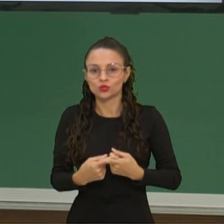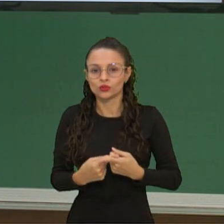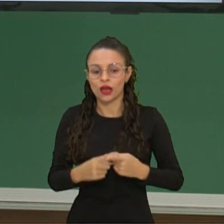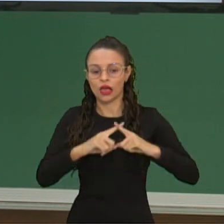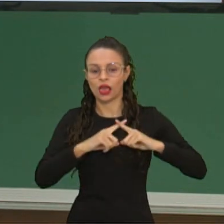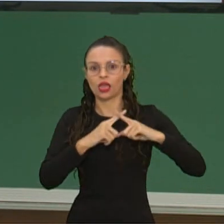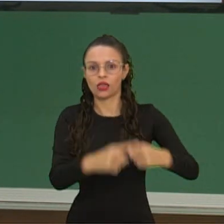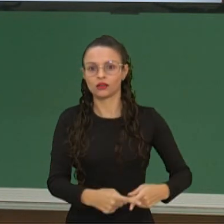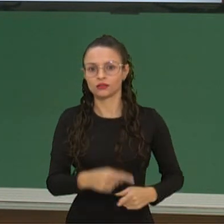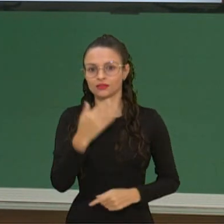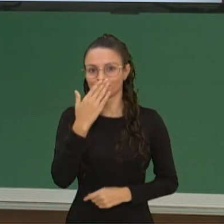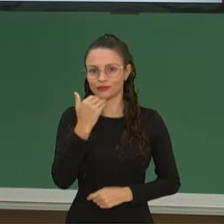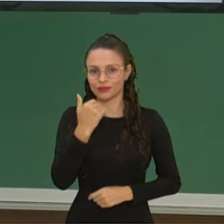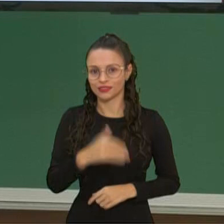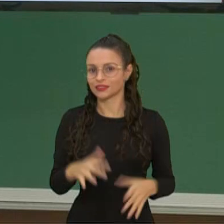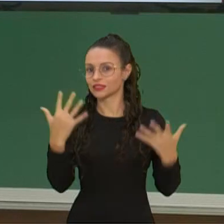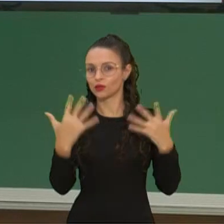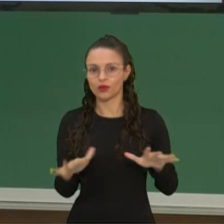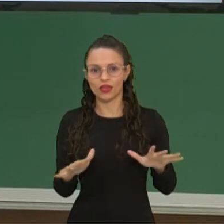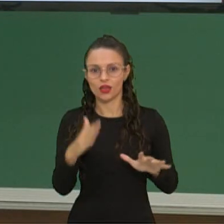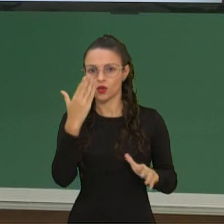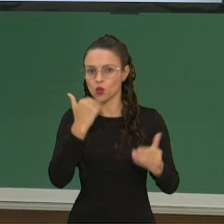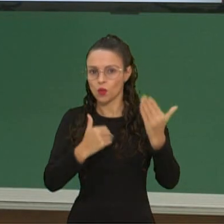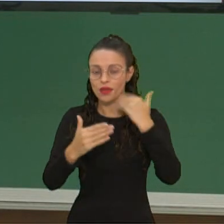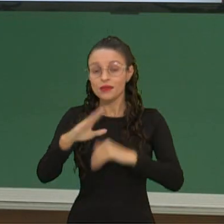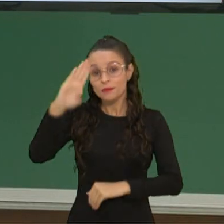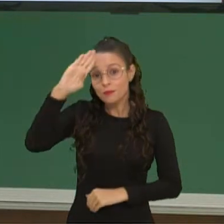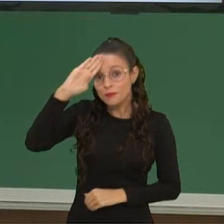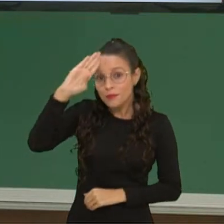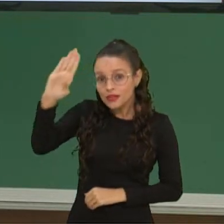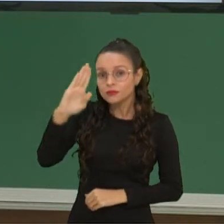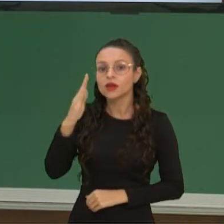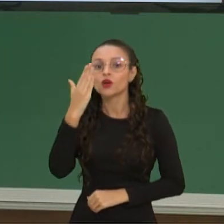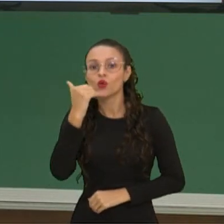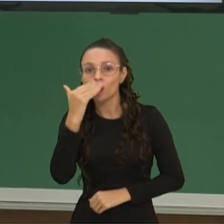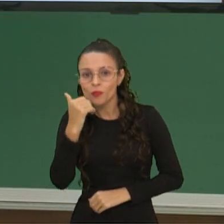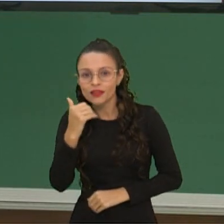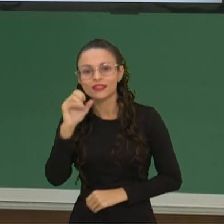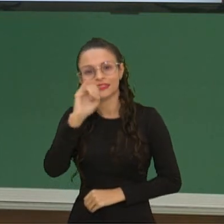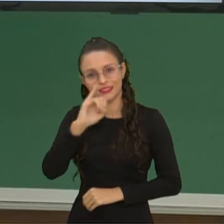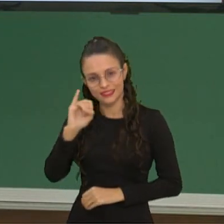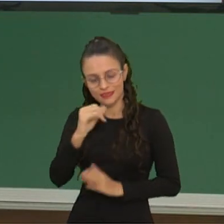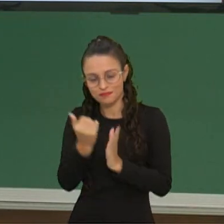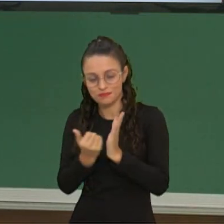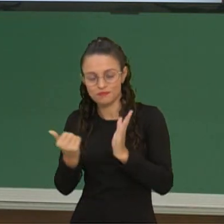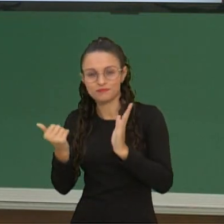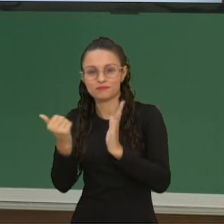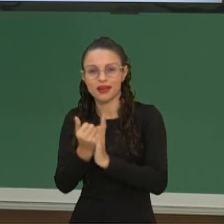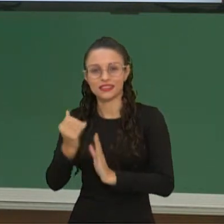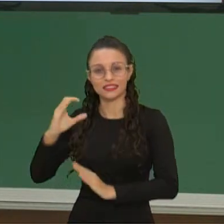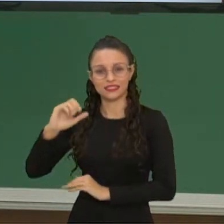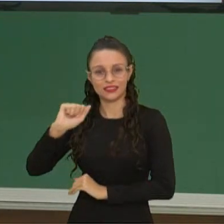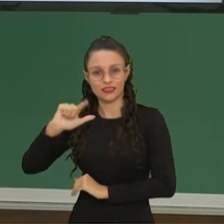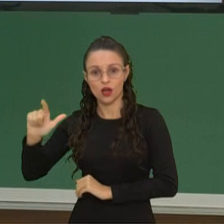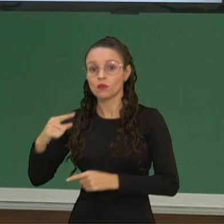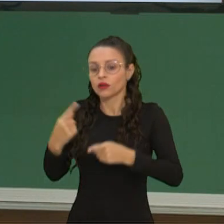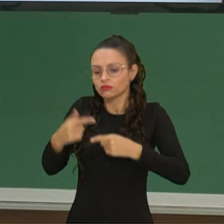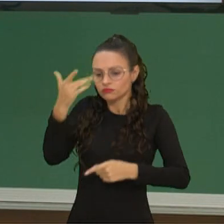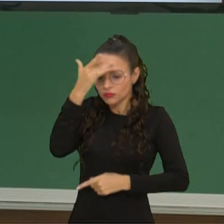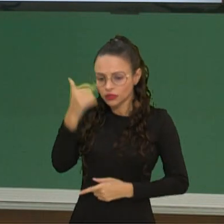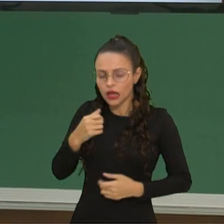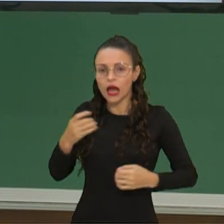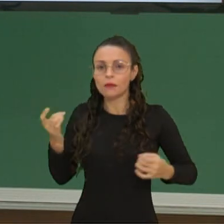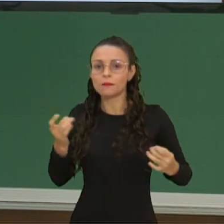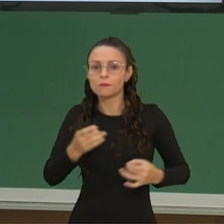alimentos ela não quer comer principalmente alimentos ricos em calorias porque ela tem esse temor se